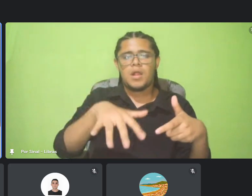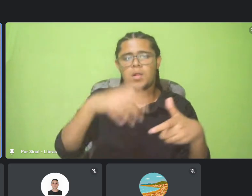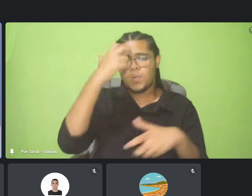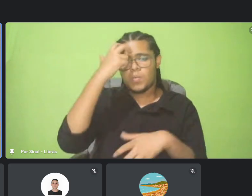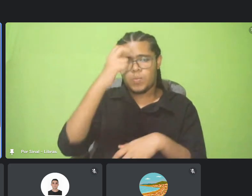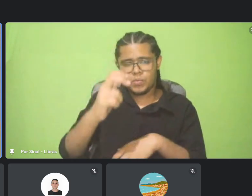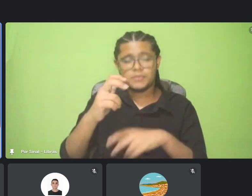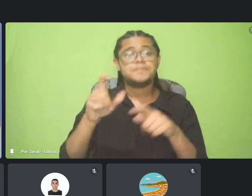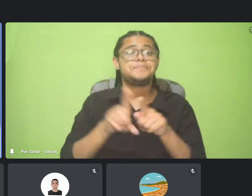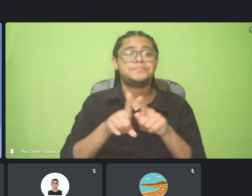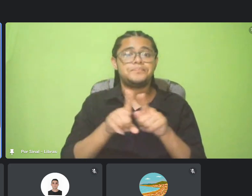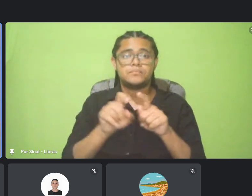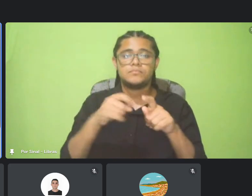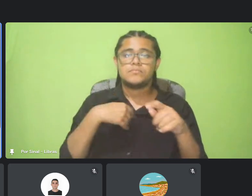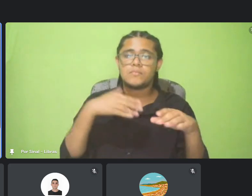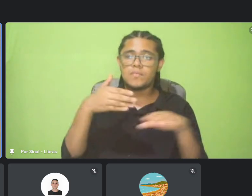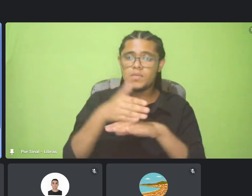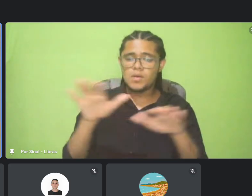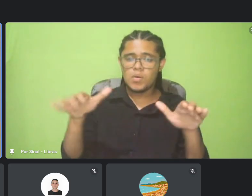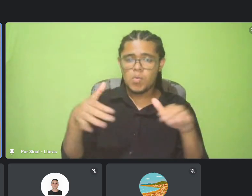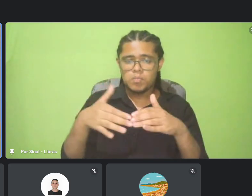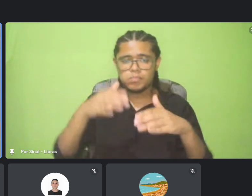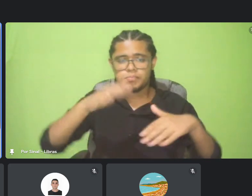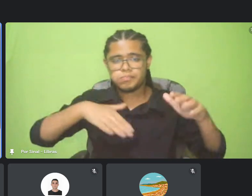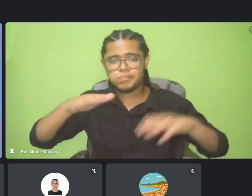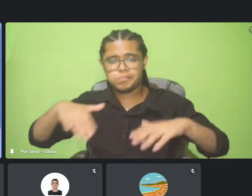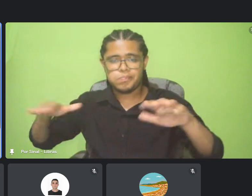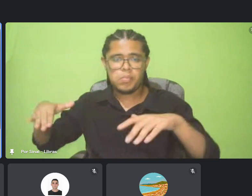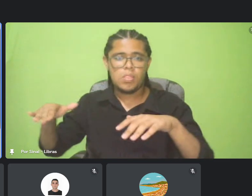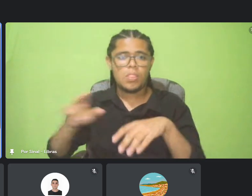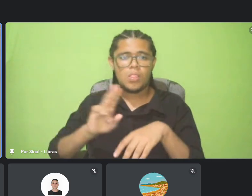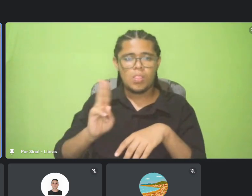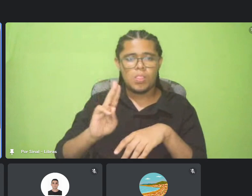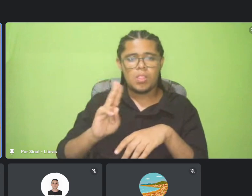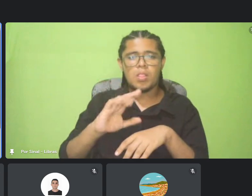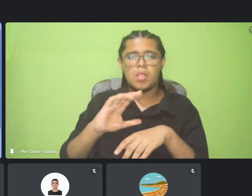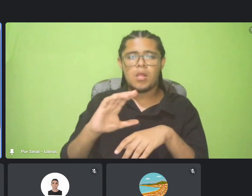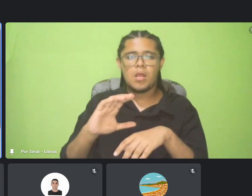faço parte de um coletivo chamado Coletivo Juízo Torrado em Realizações, onde a gente teve